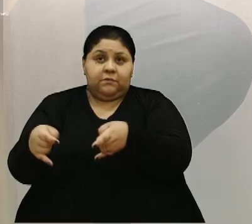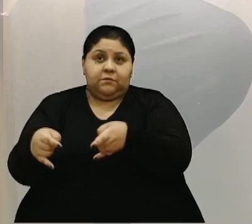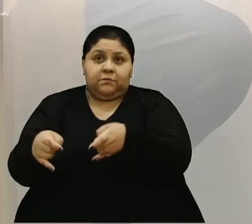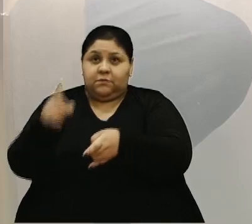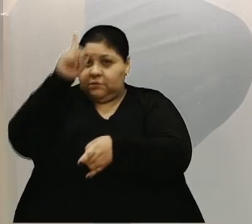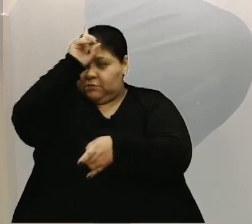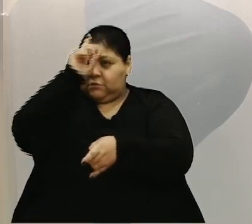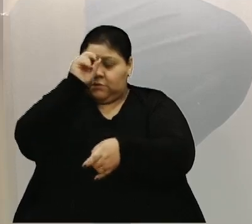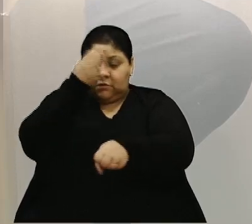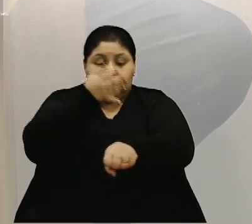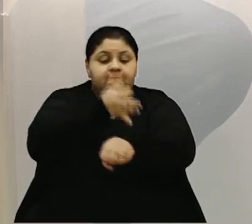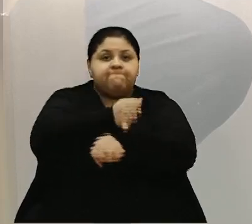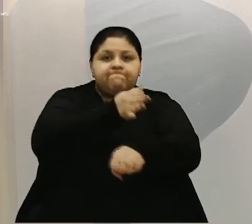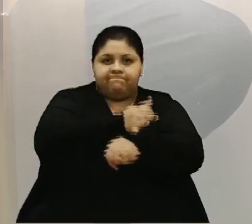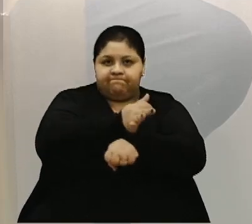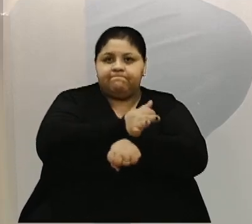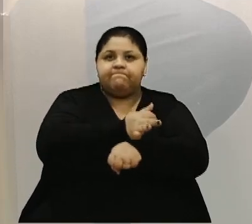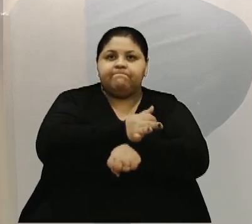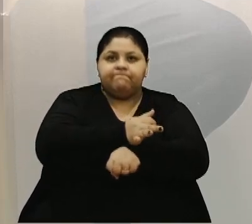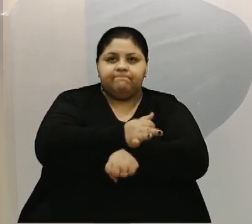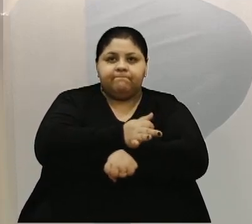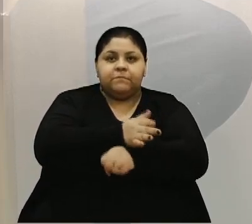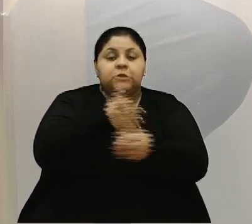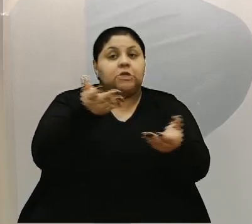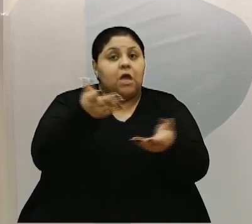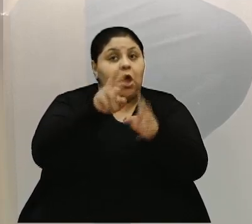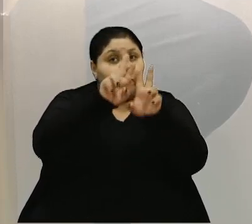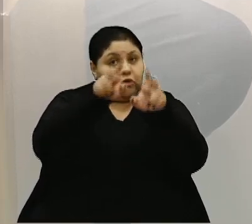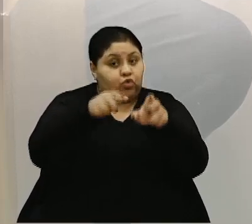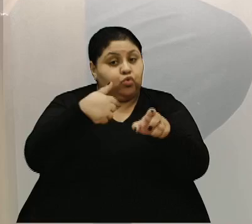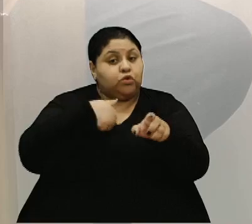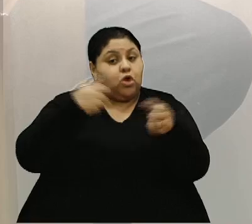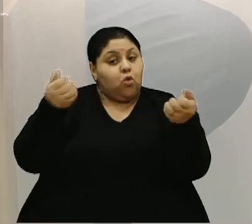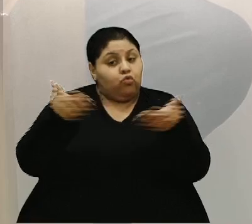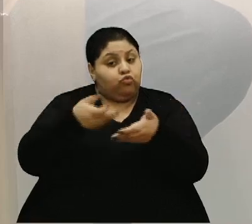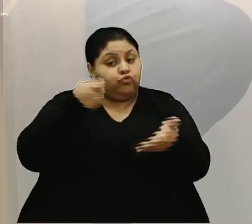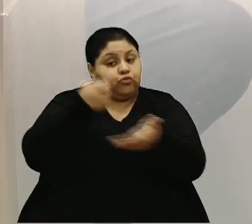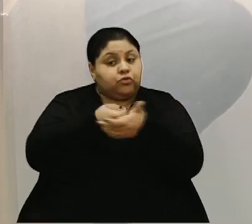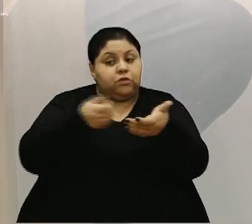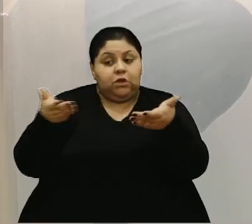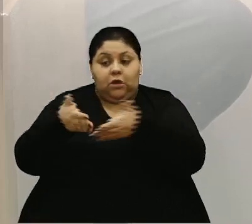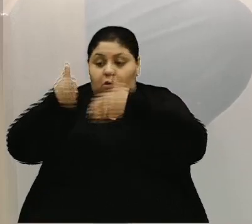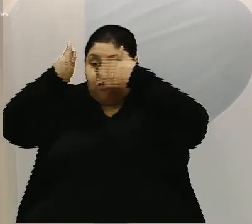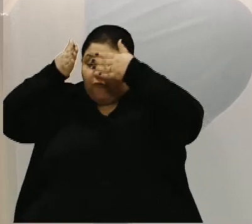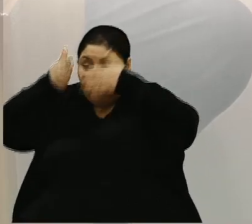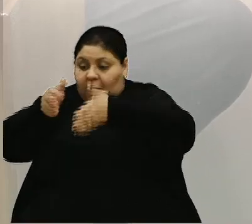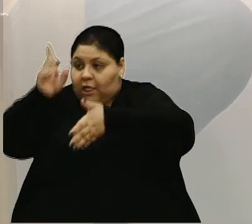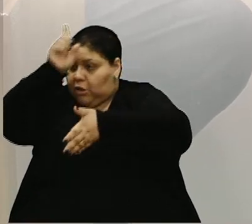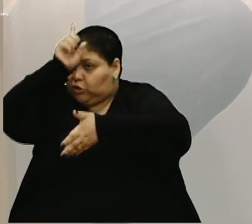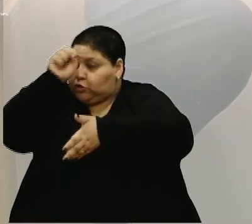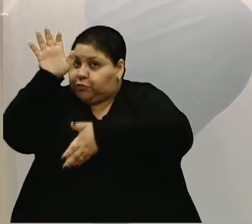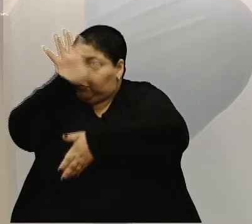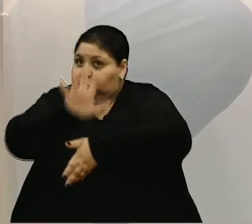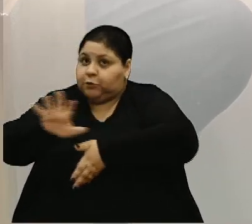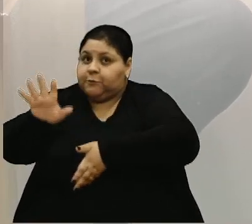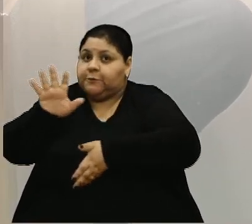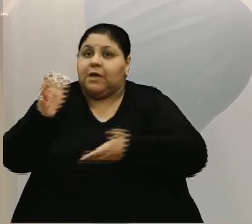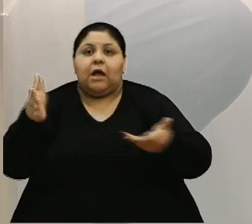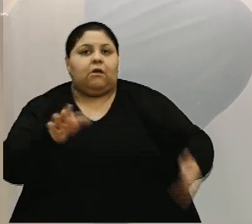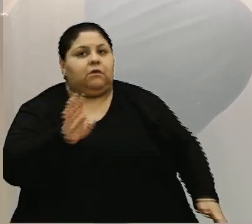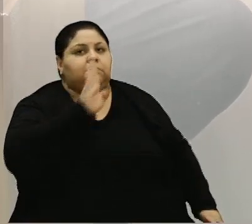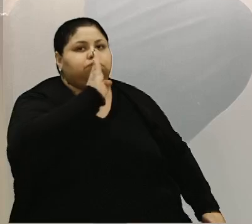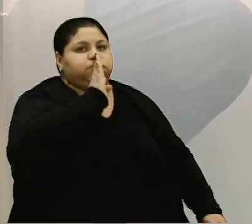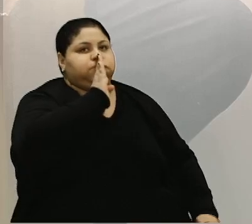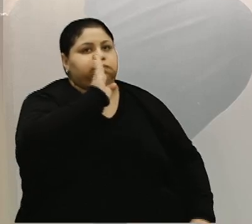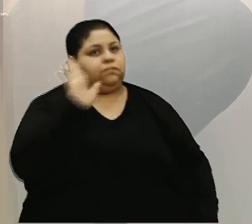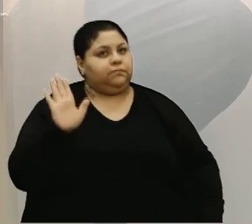de campanha é uma bandeira que eu já defendi, mas eu vou me focar no hospital geral. Há um silêncio, eu